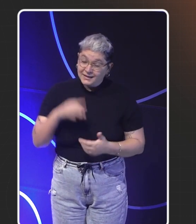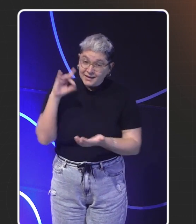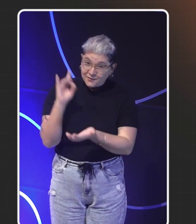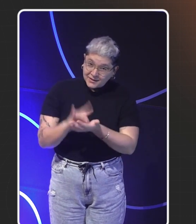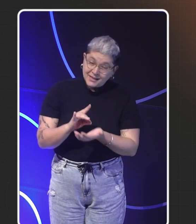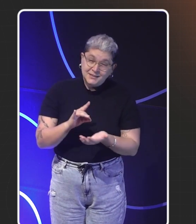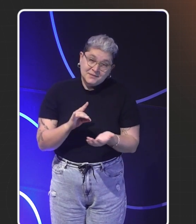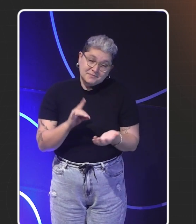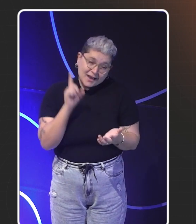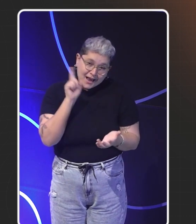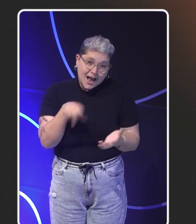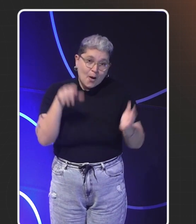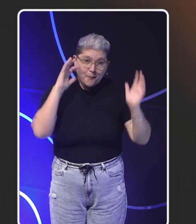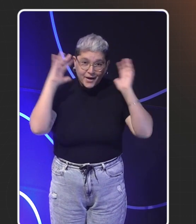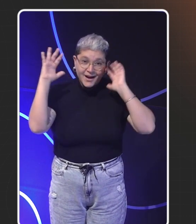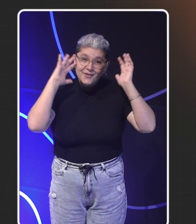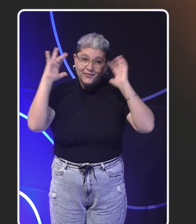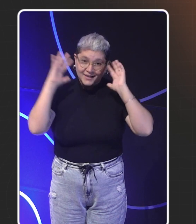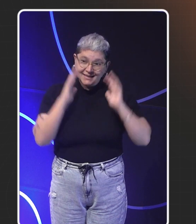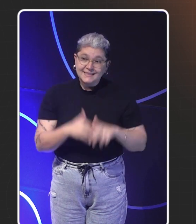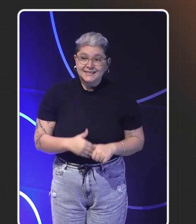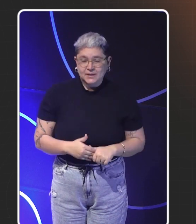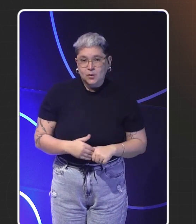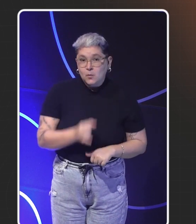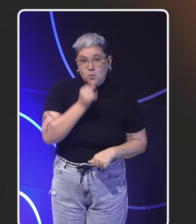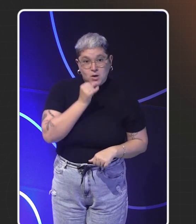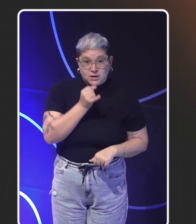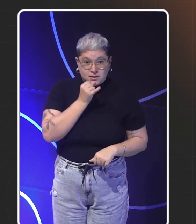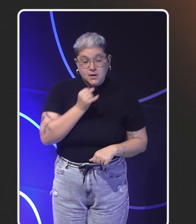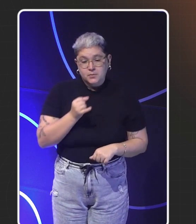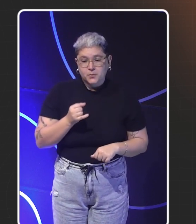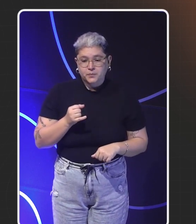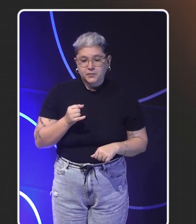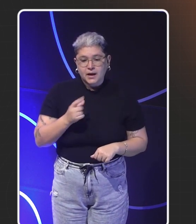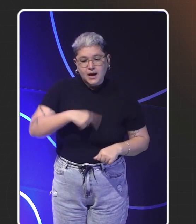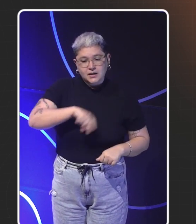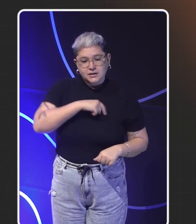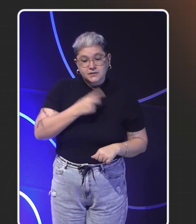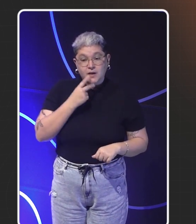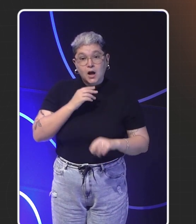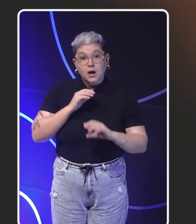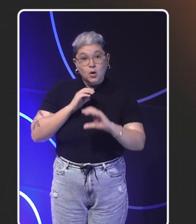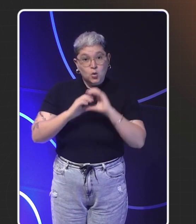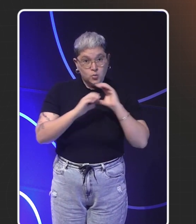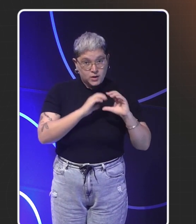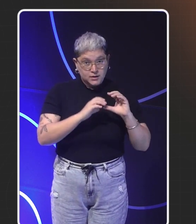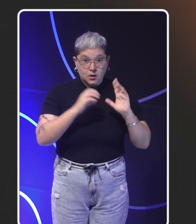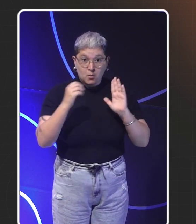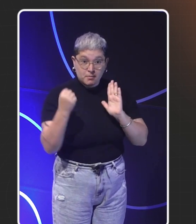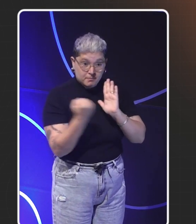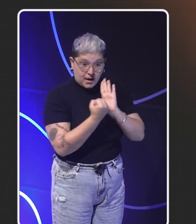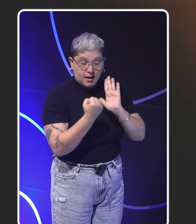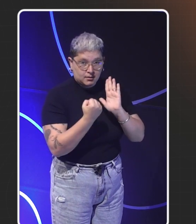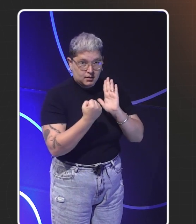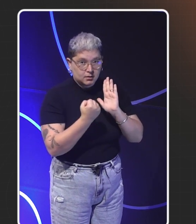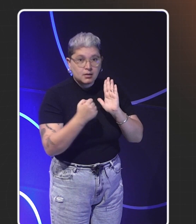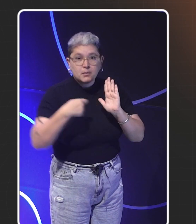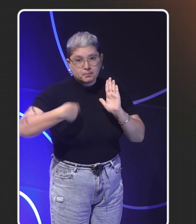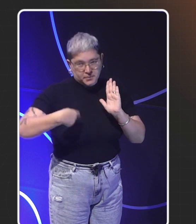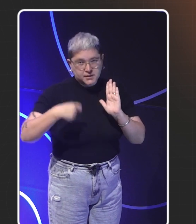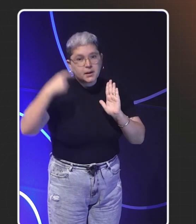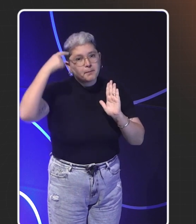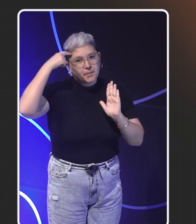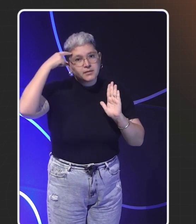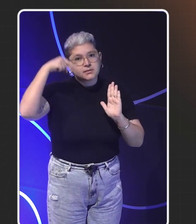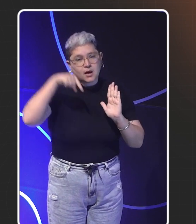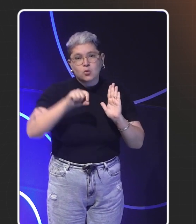né? Porque hoje a gente não dá mais para pensar a comunicação de marca sem pensar nesse papel fundamental que os